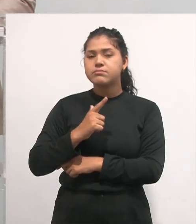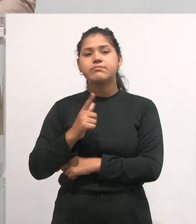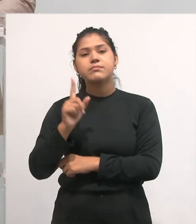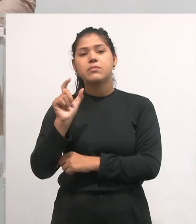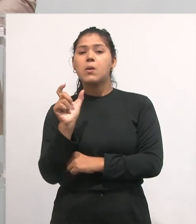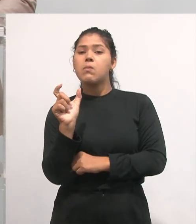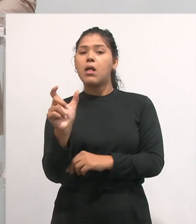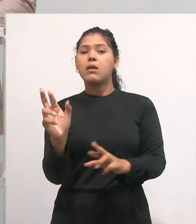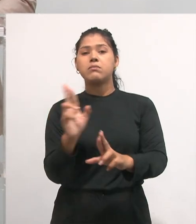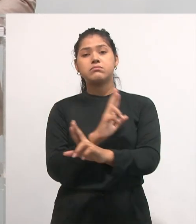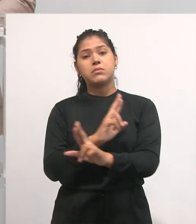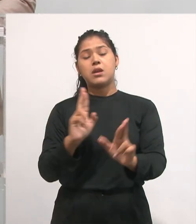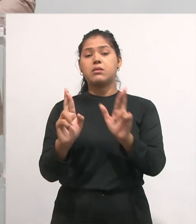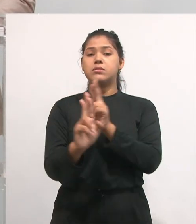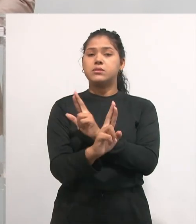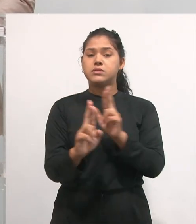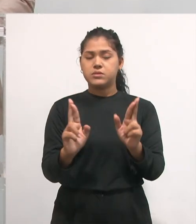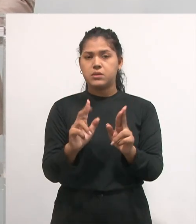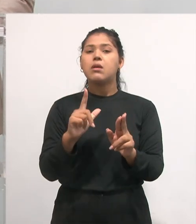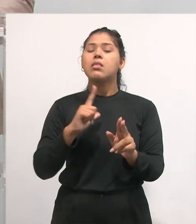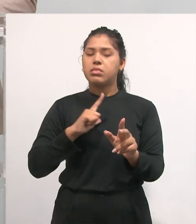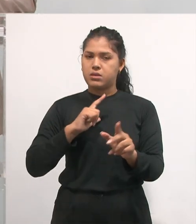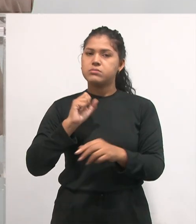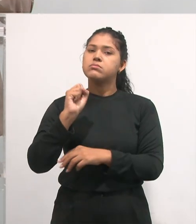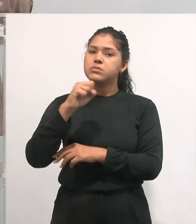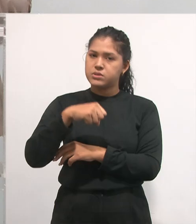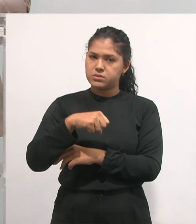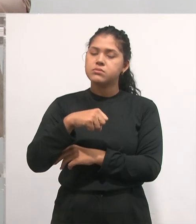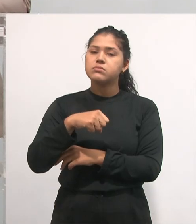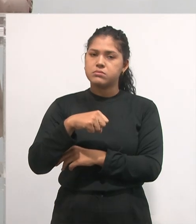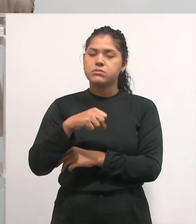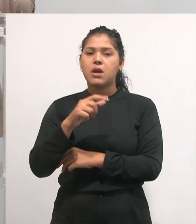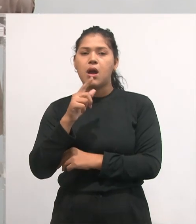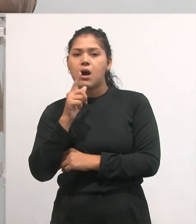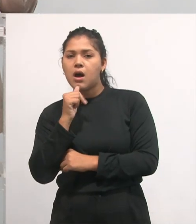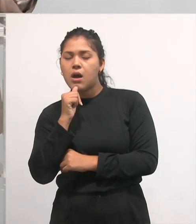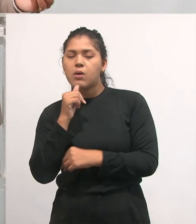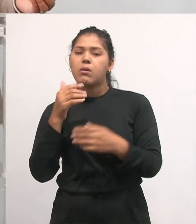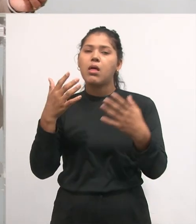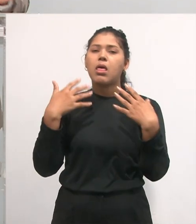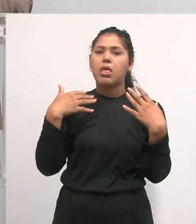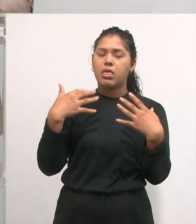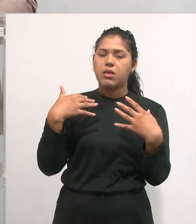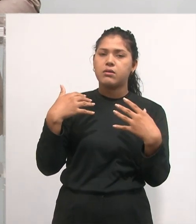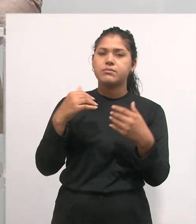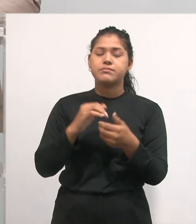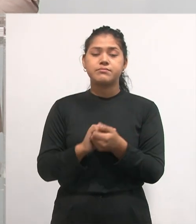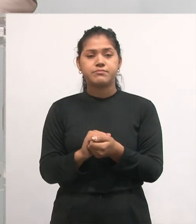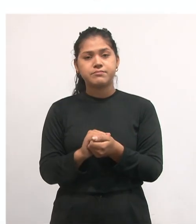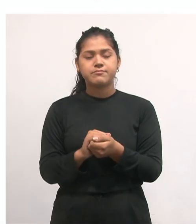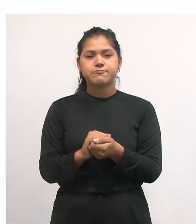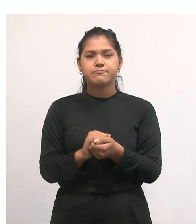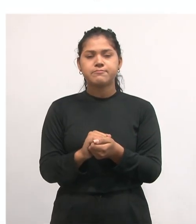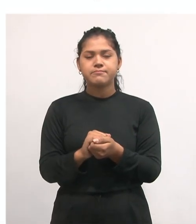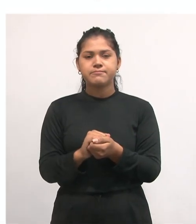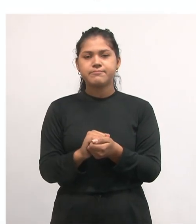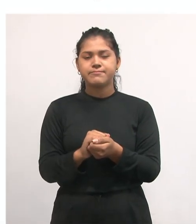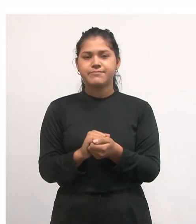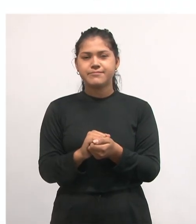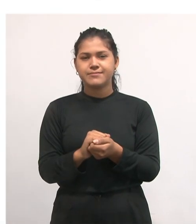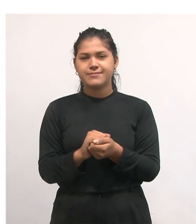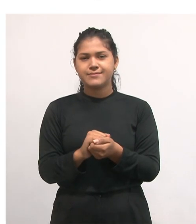relacionar é isso que a gente vai fazer nessa aula de hoje, relacionar grandeza, relacionar variáveis. Vamos continuar a nossa